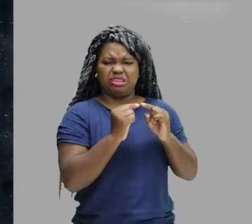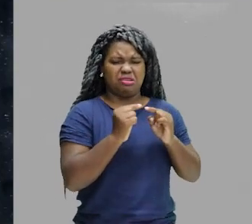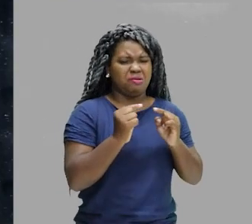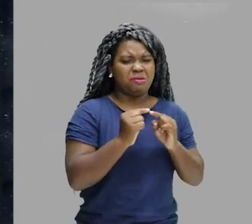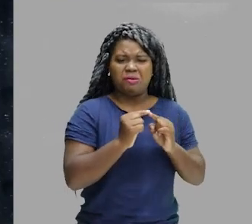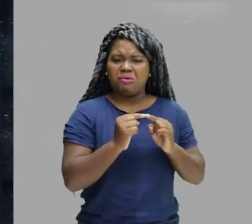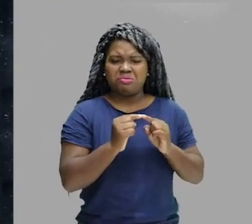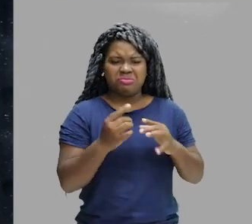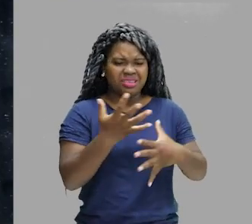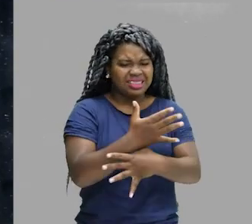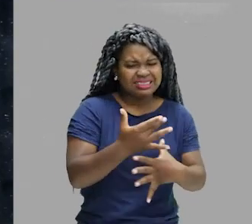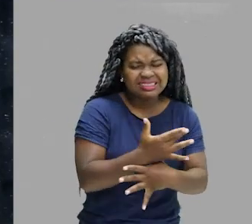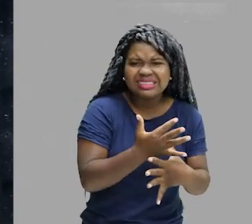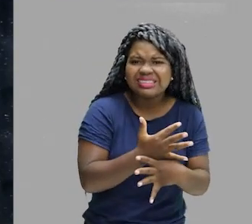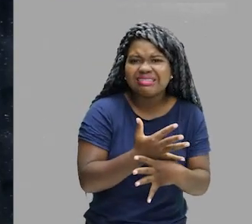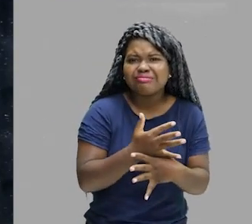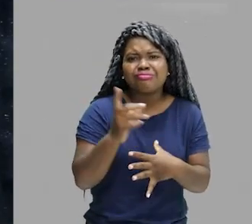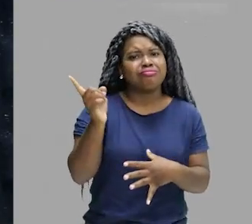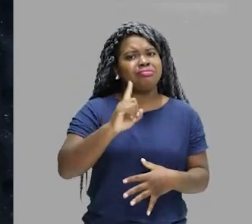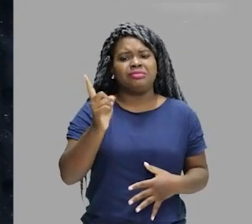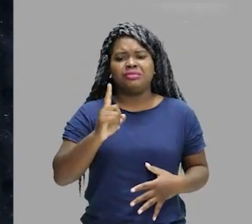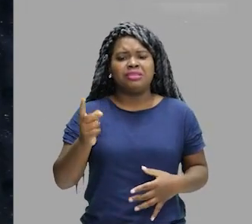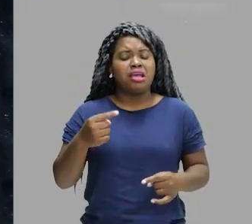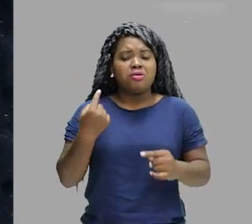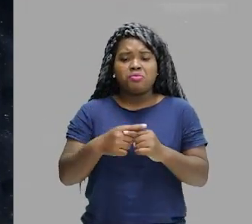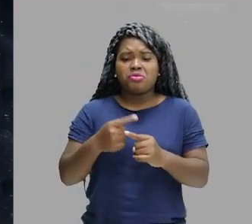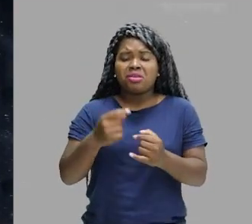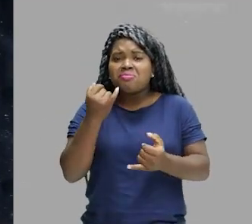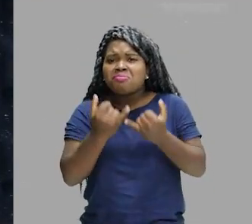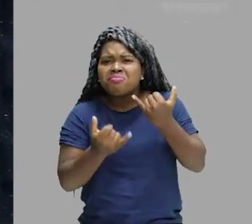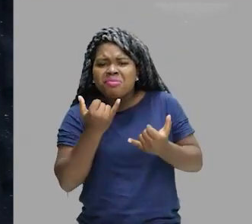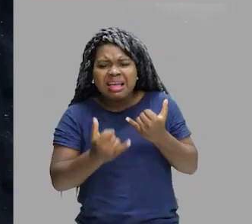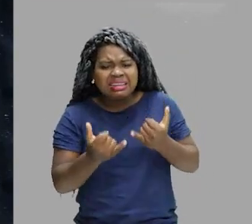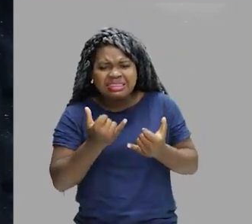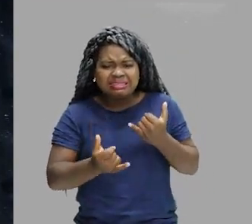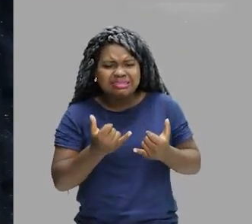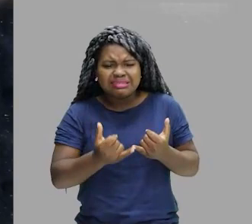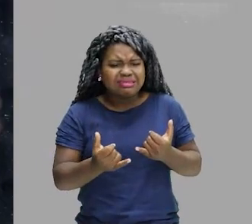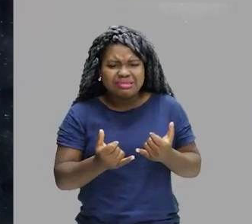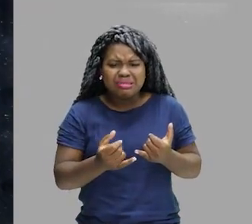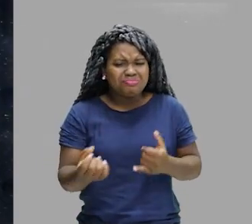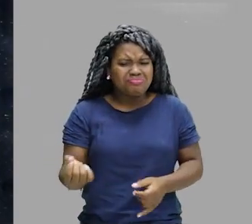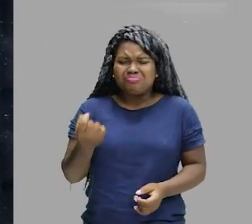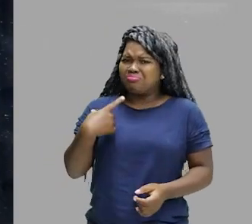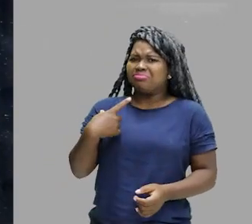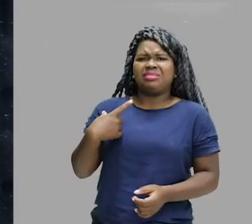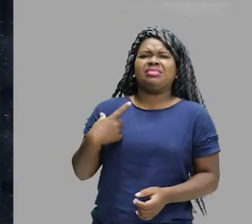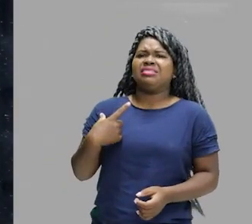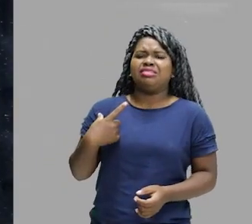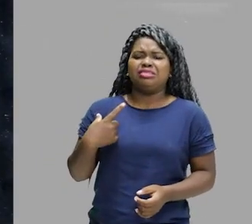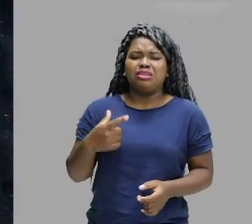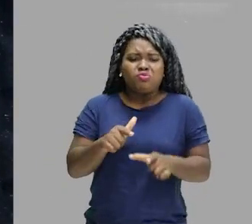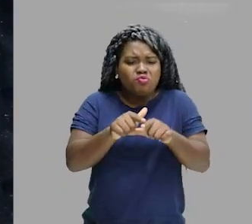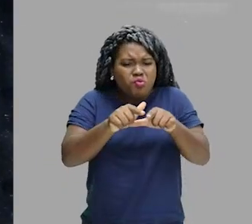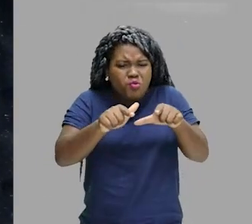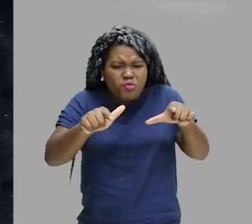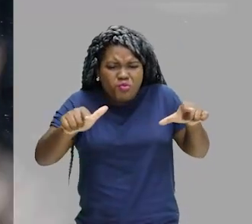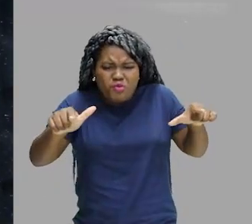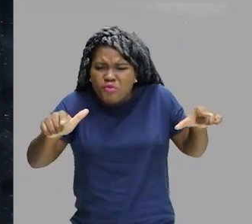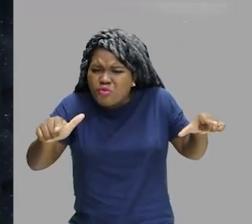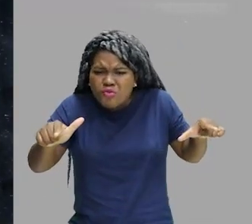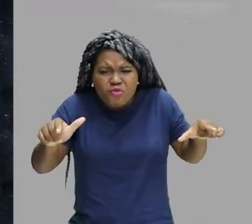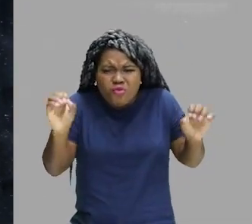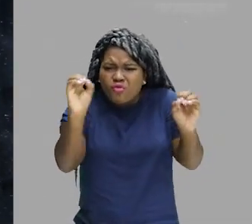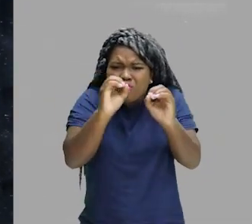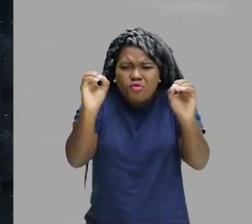da cidade, já que ela parecia um mondrongo todo aberto, não tinha parede, tudo vazio, que de acha aquilo está fazendo